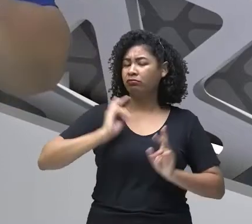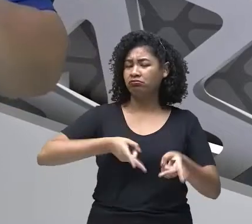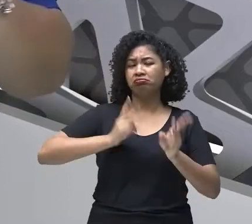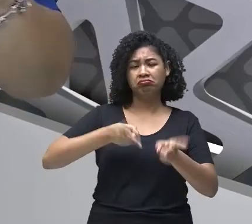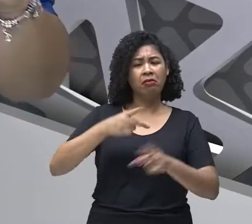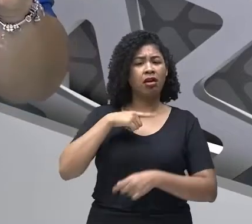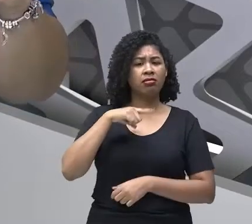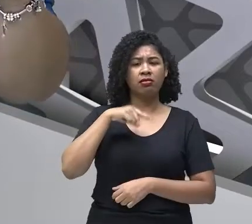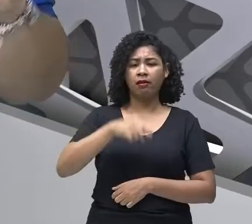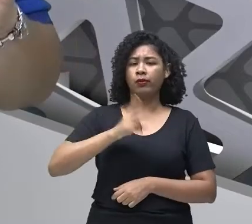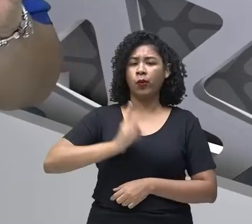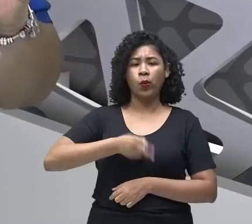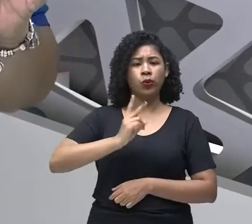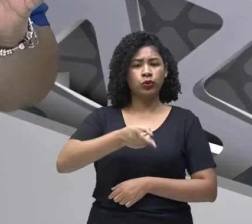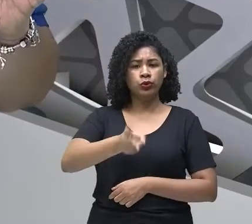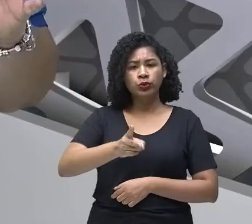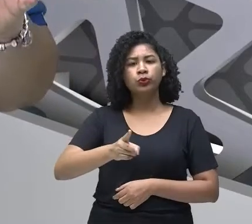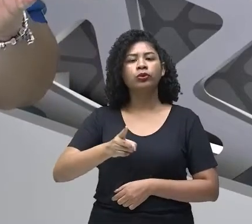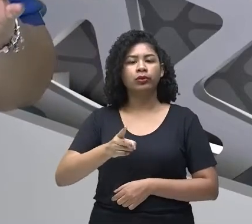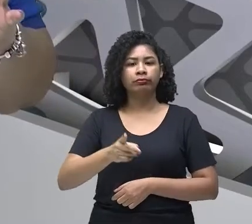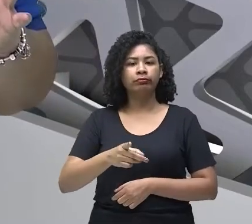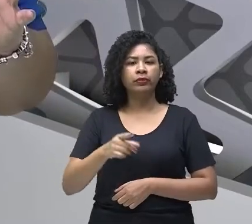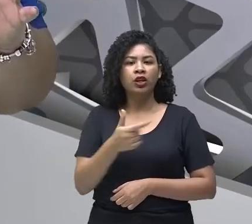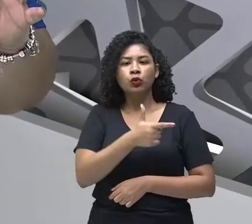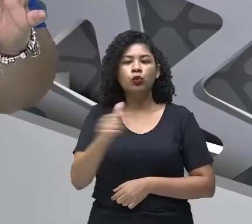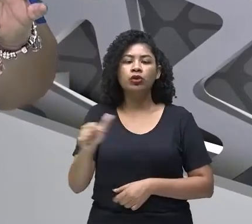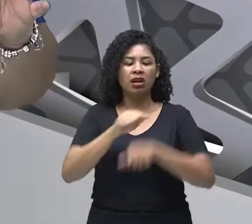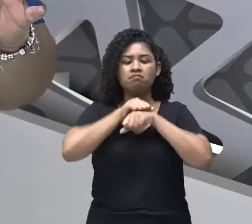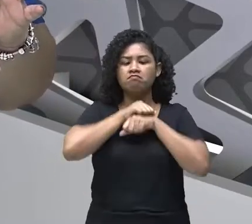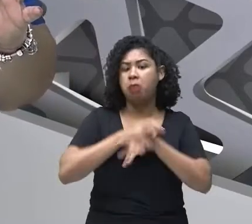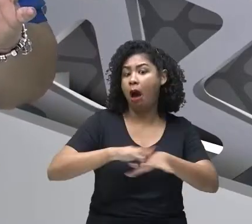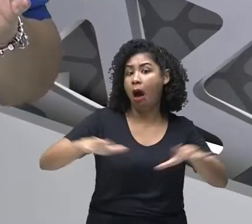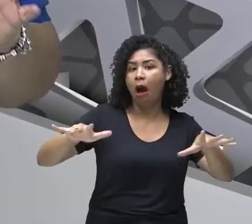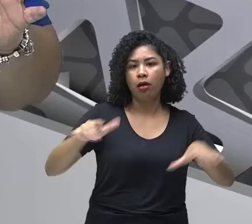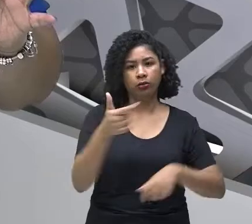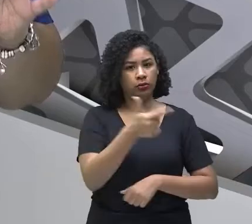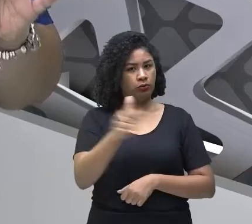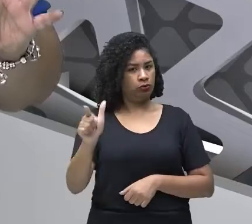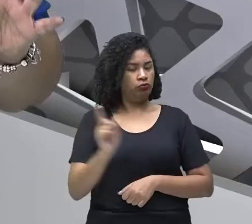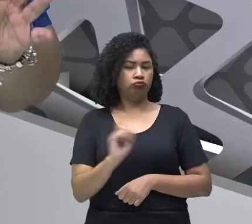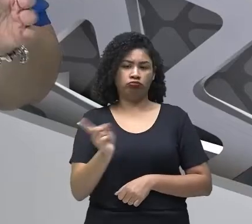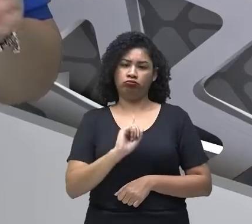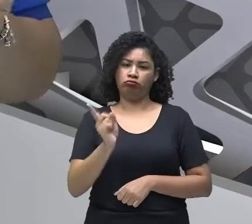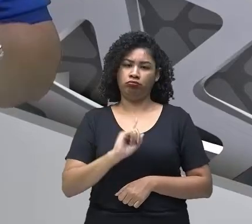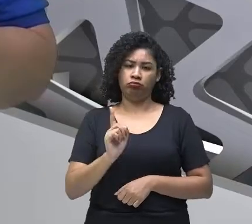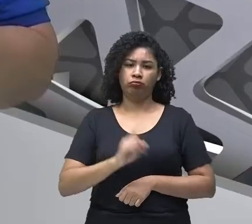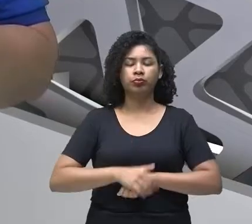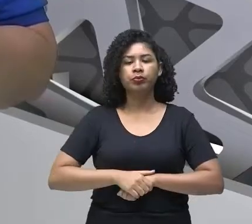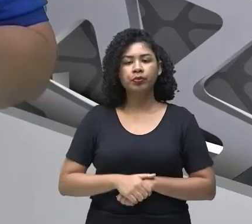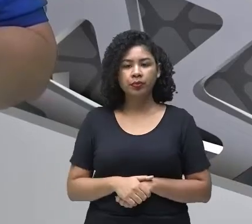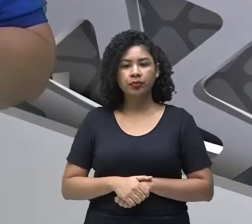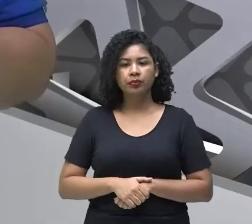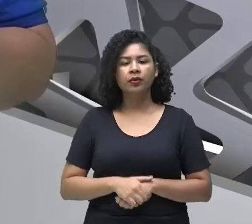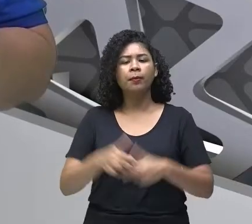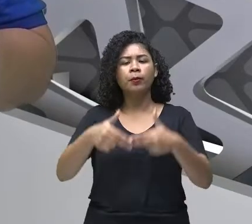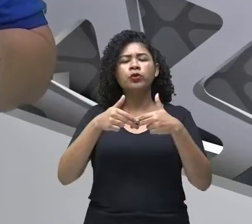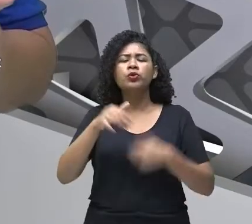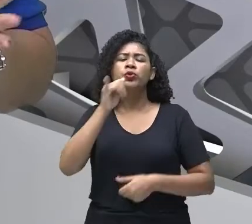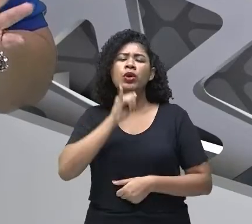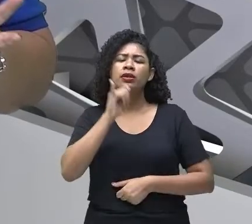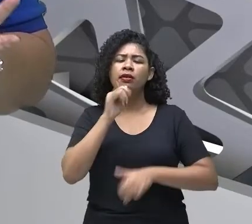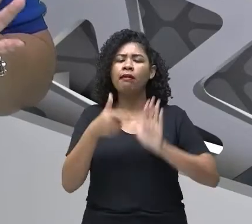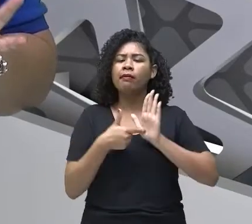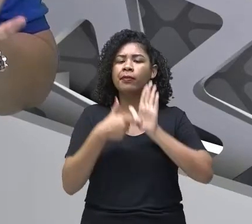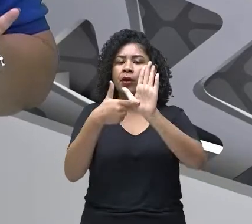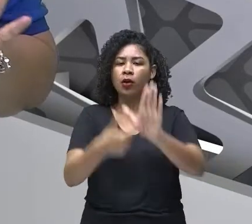ela prevalece ali com o número de casos, não tem grandes incidências de malária. E aí eu trouxe um exemplo para